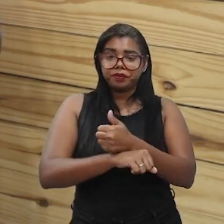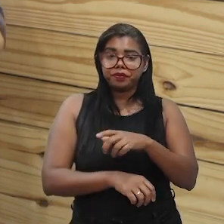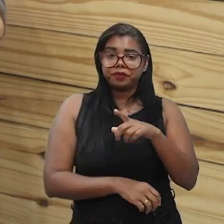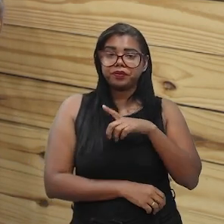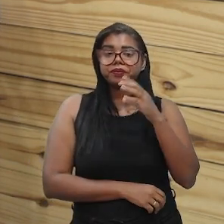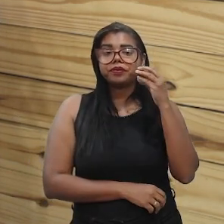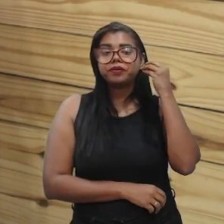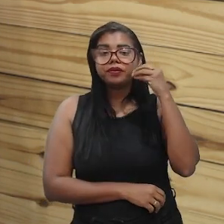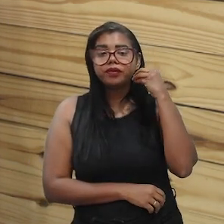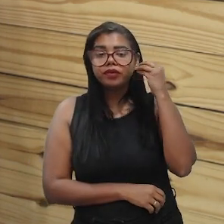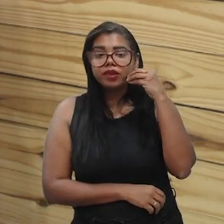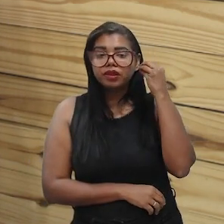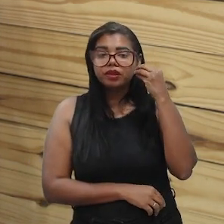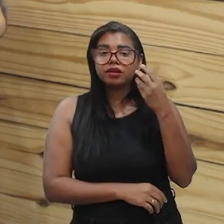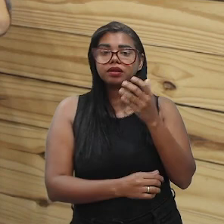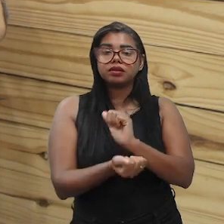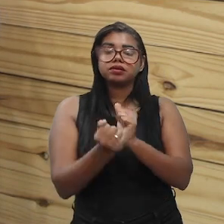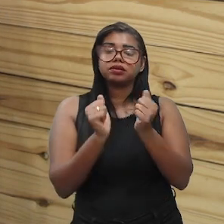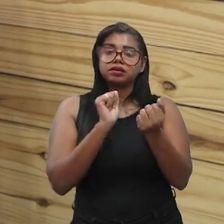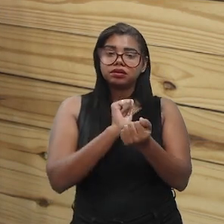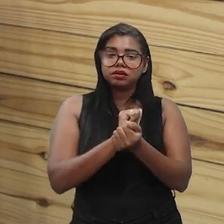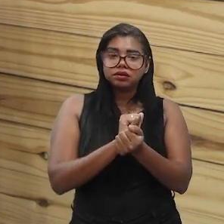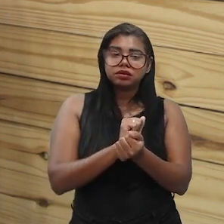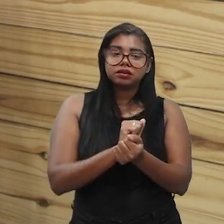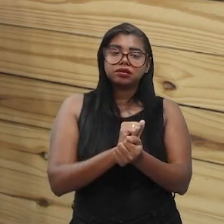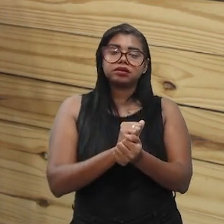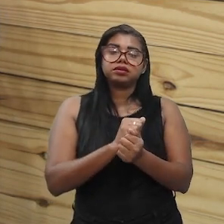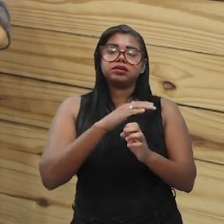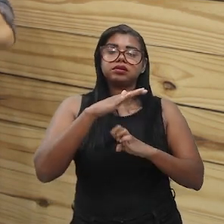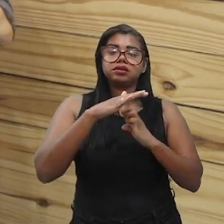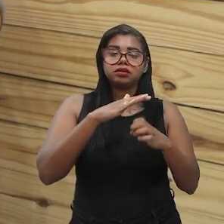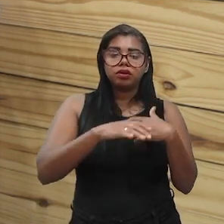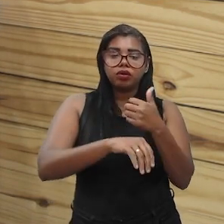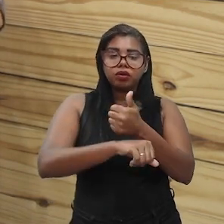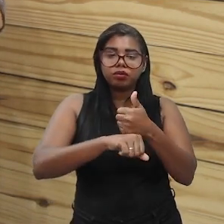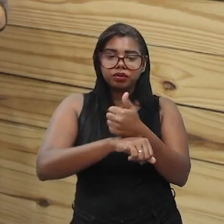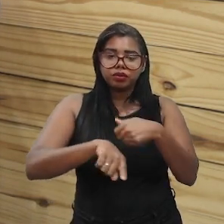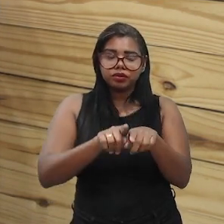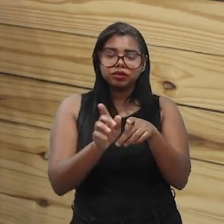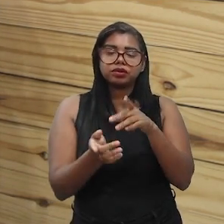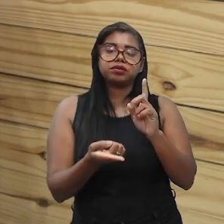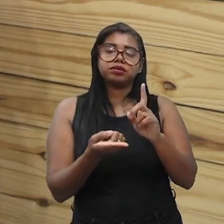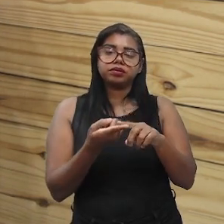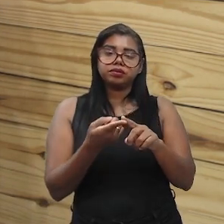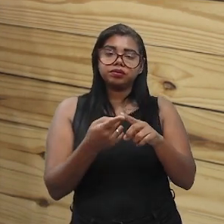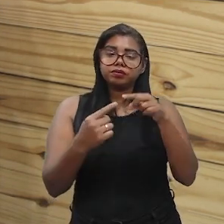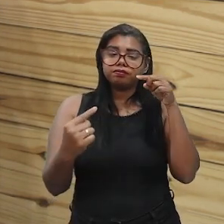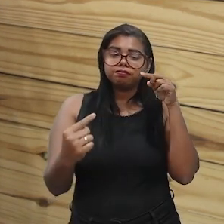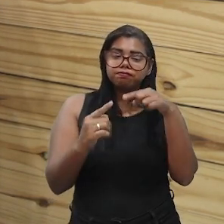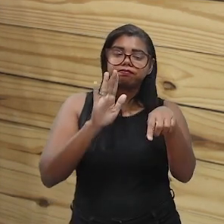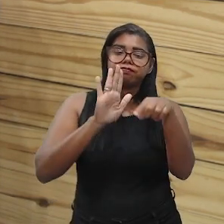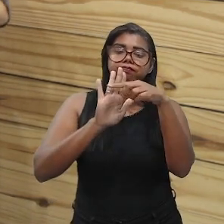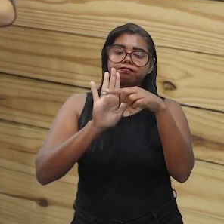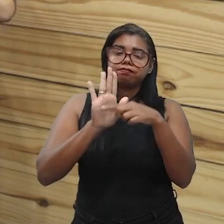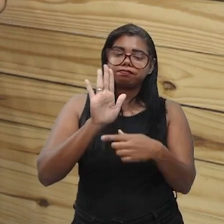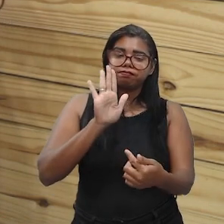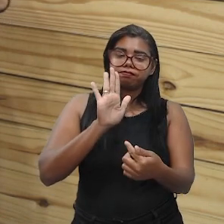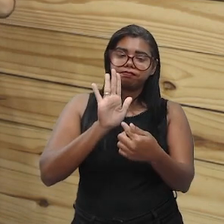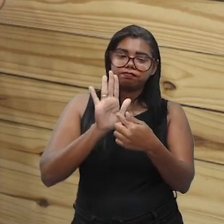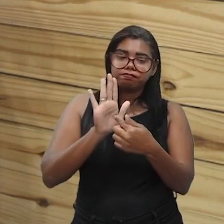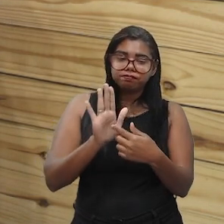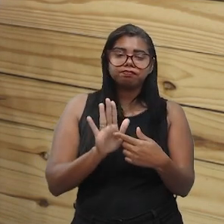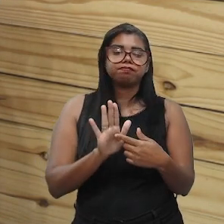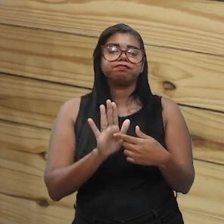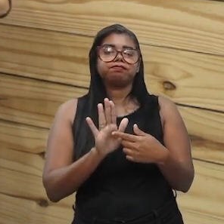experiência, dentro da sua estratégia, dentro da sua área profissional, também estabelecer metas, sobretudo para